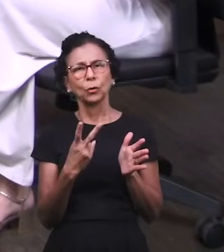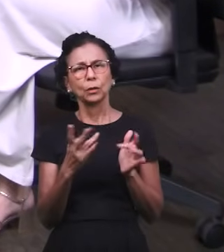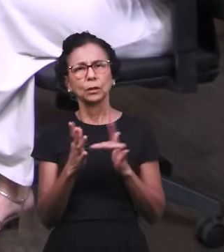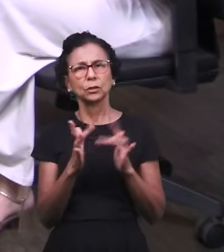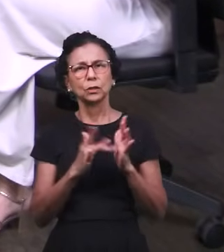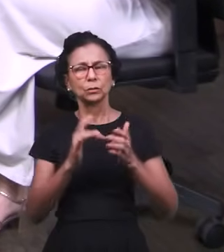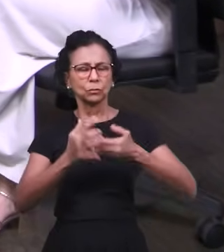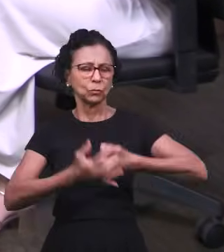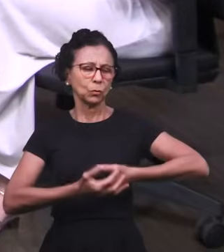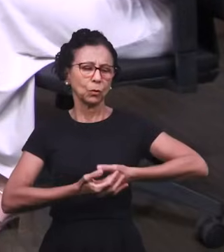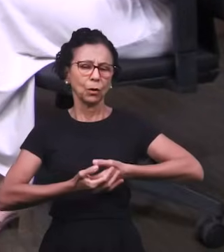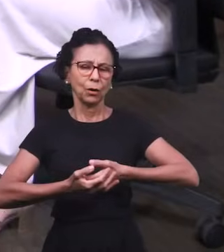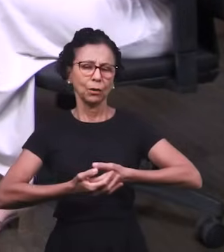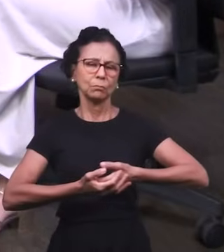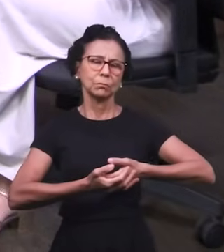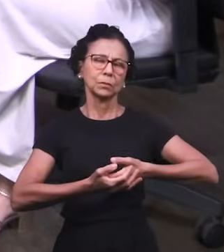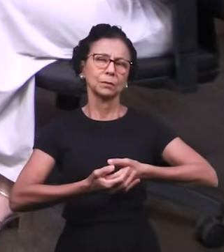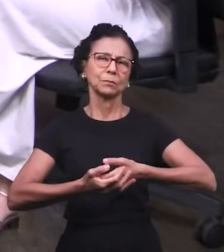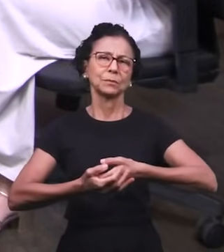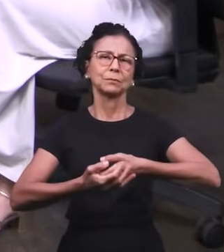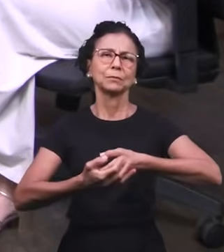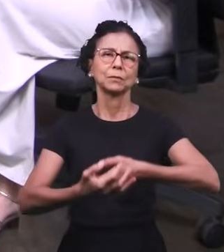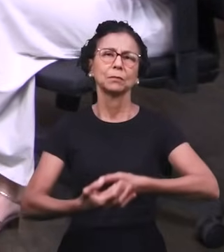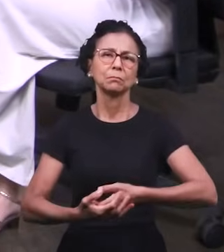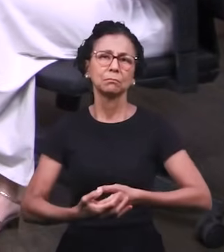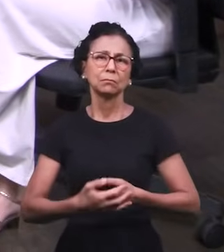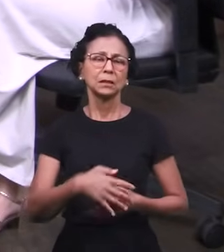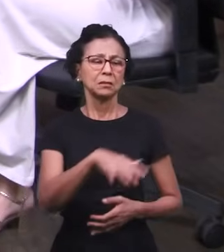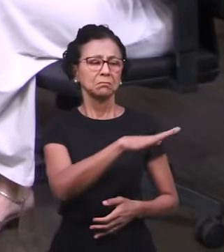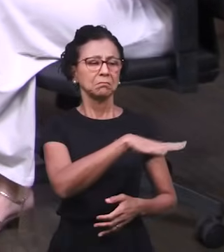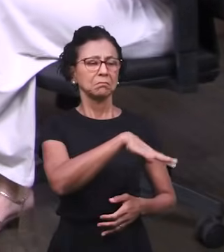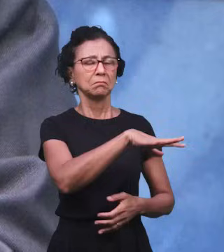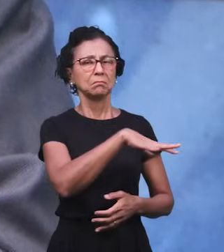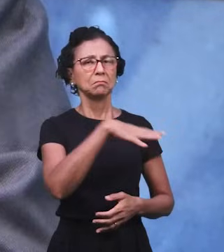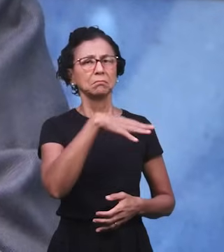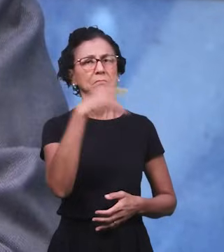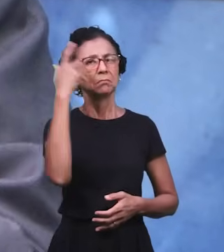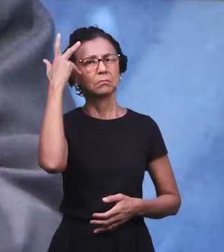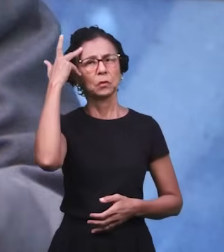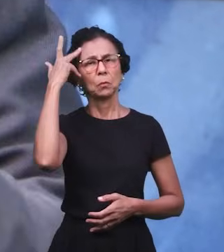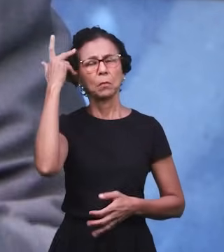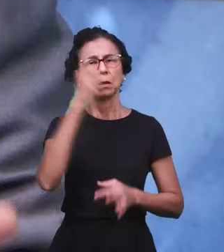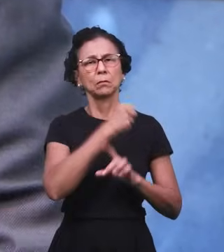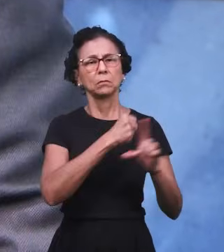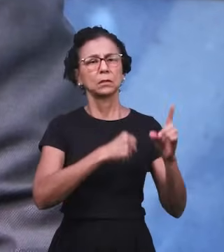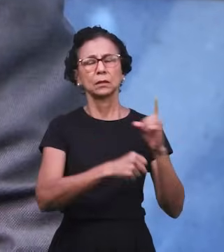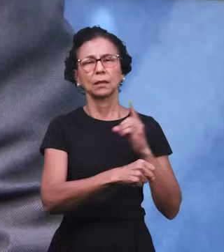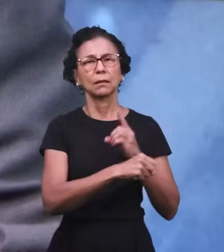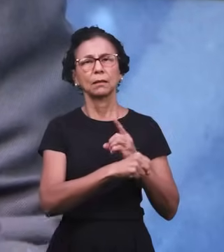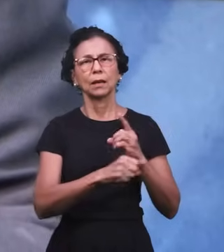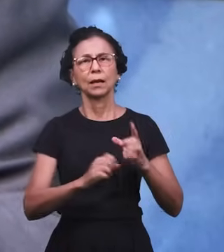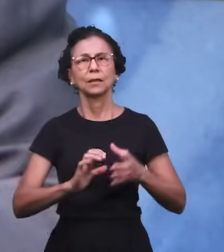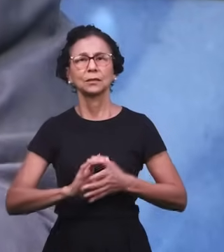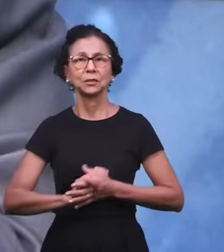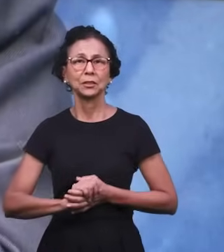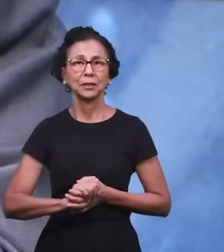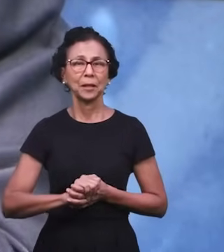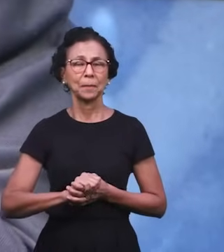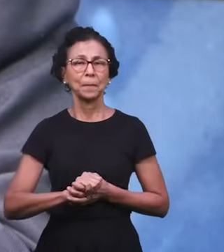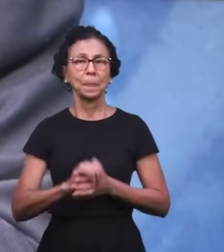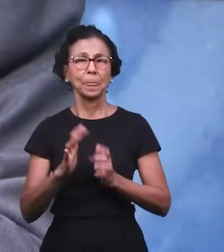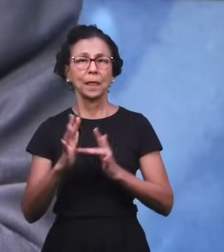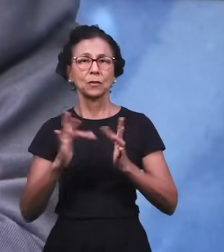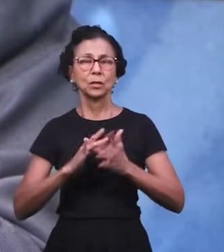sendo transportado, passando do lado delas. E elas, claro, a Bíblia não fala sobre isso, é uma conjectura que a gente está fazendo, mas